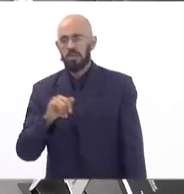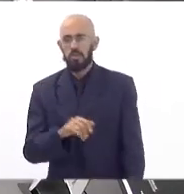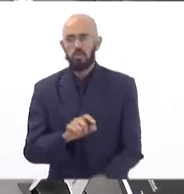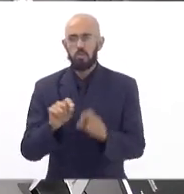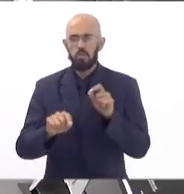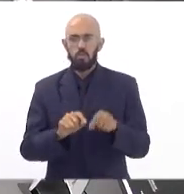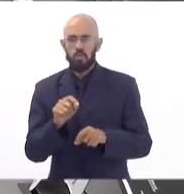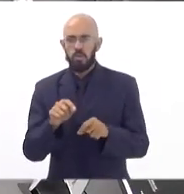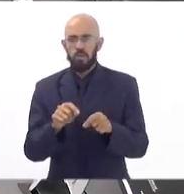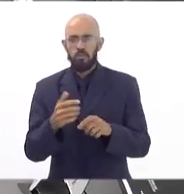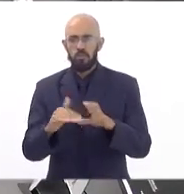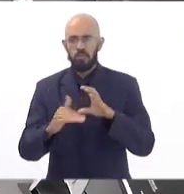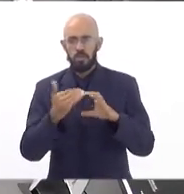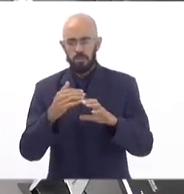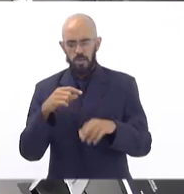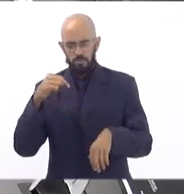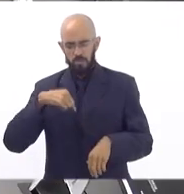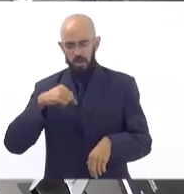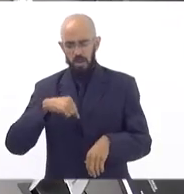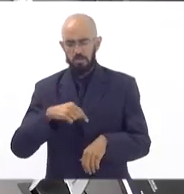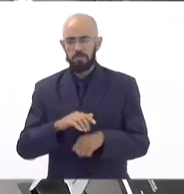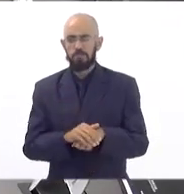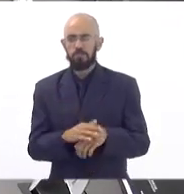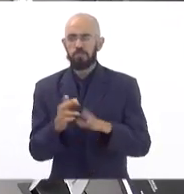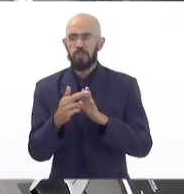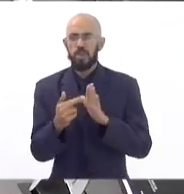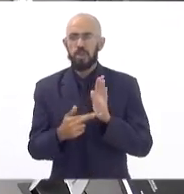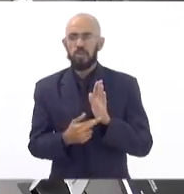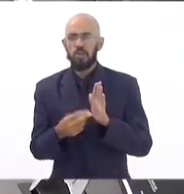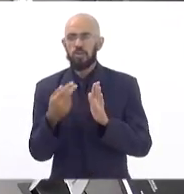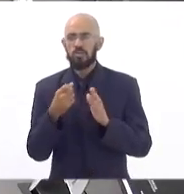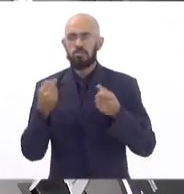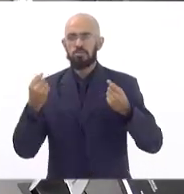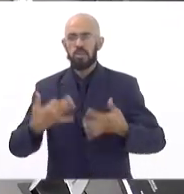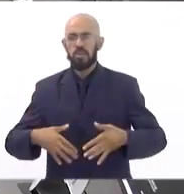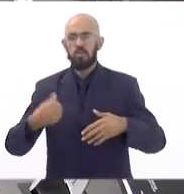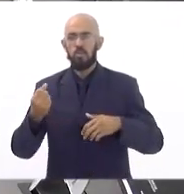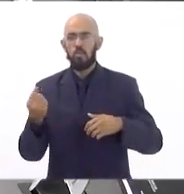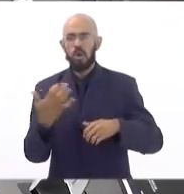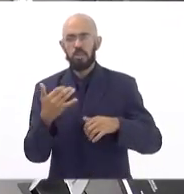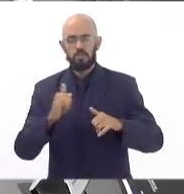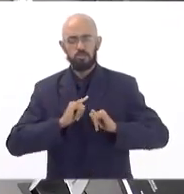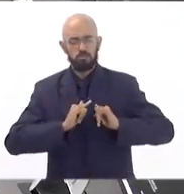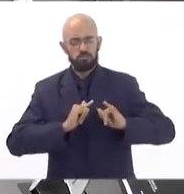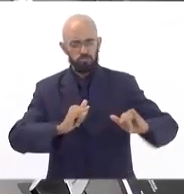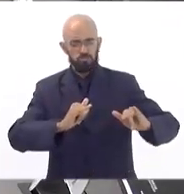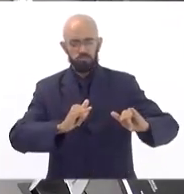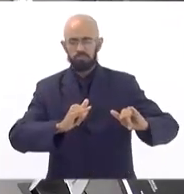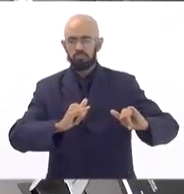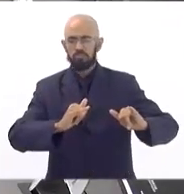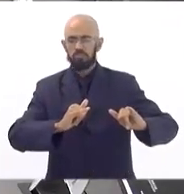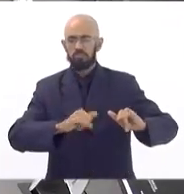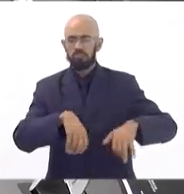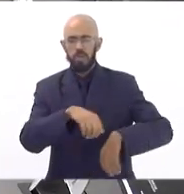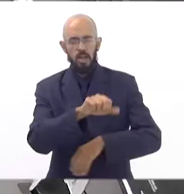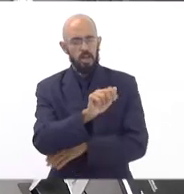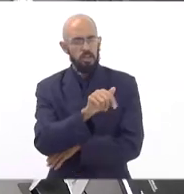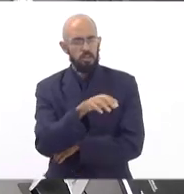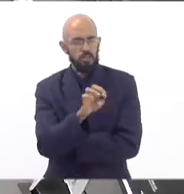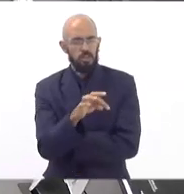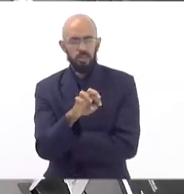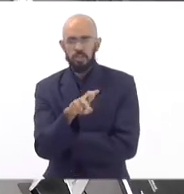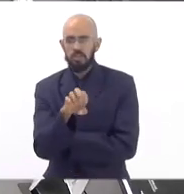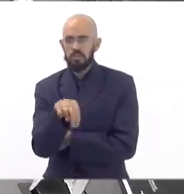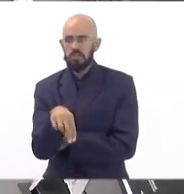que fosse encaminhado um relatório dizendo quantas notificações foram emitidas pelas de trágica a